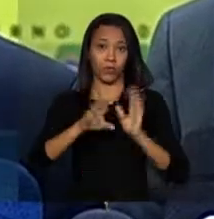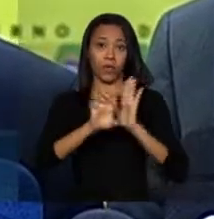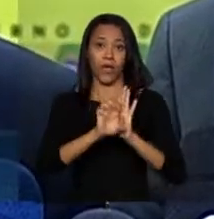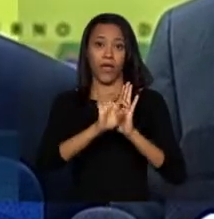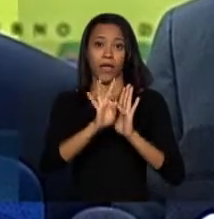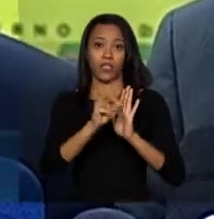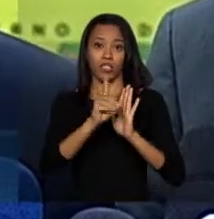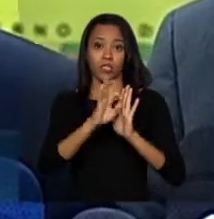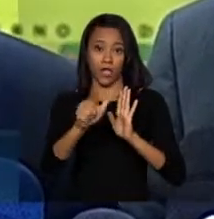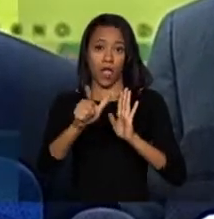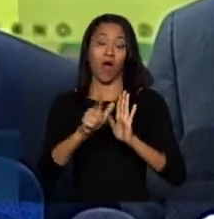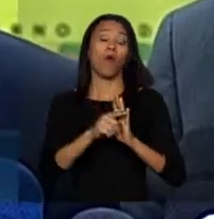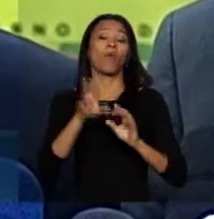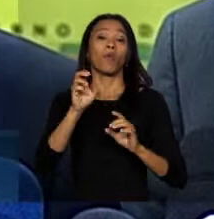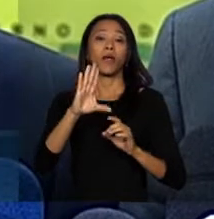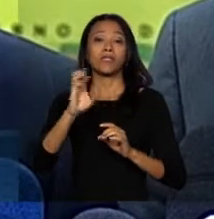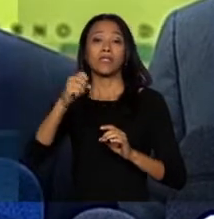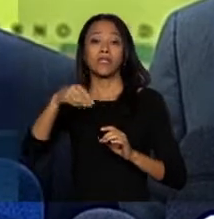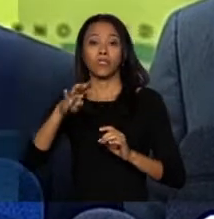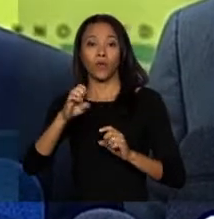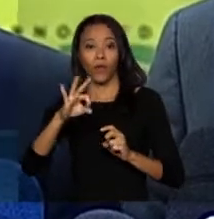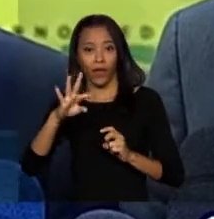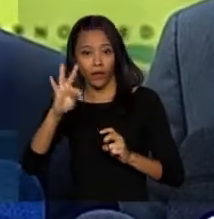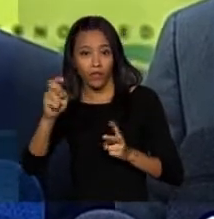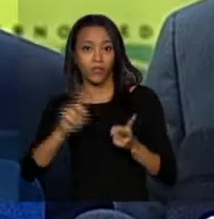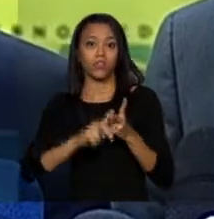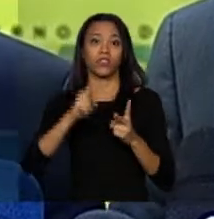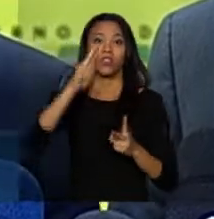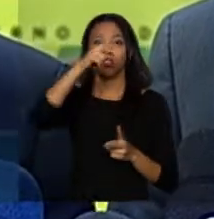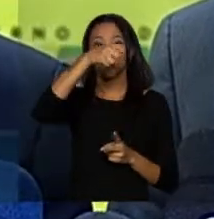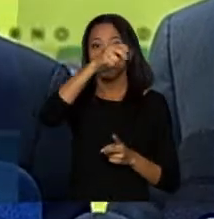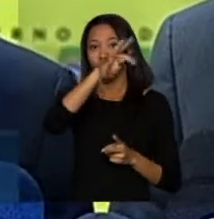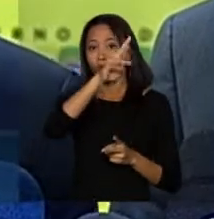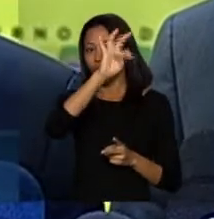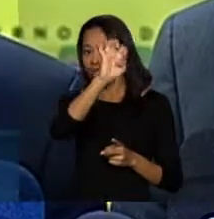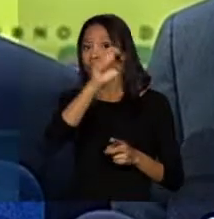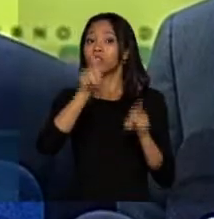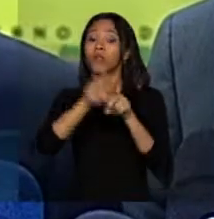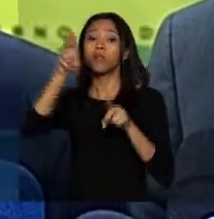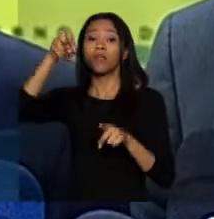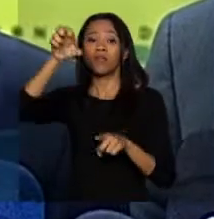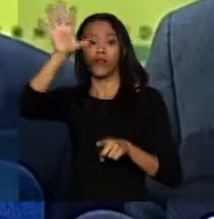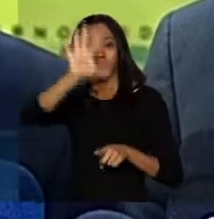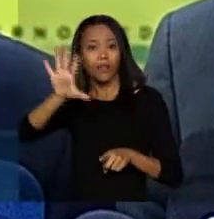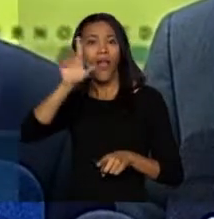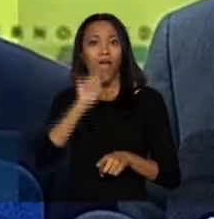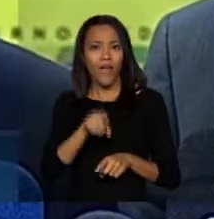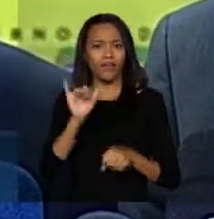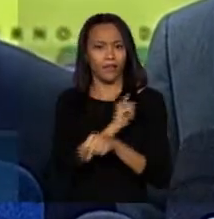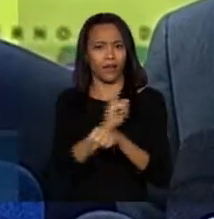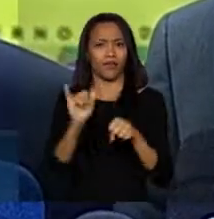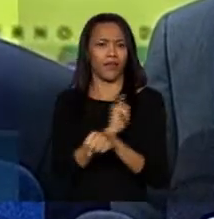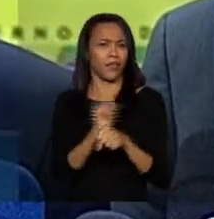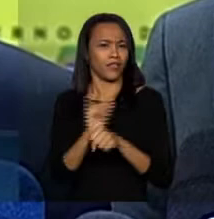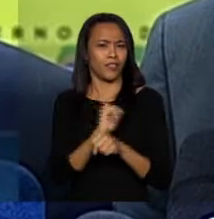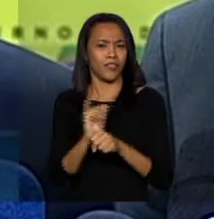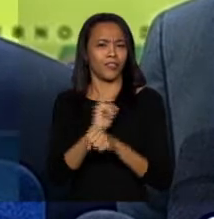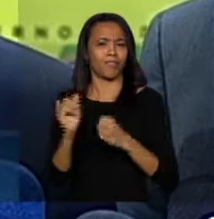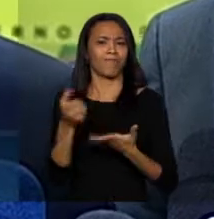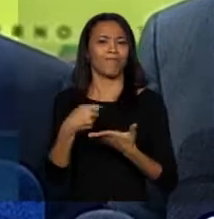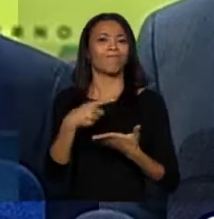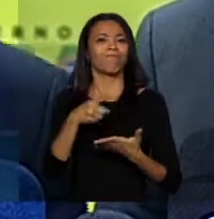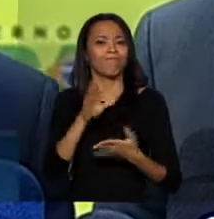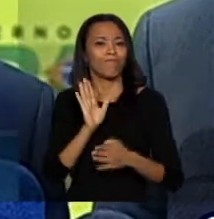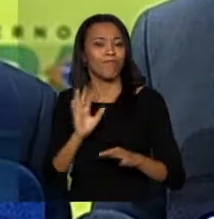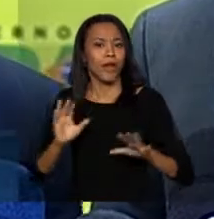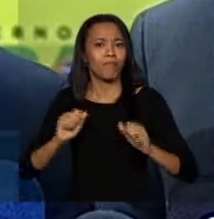região Centro-Oeste, Norte e Nordeste, ela se insere como uma das estratégias mais estruturantes do programa Mais Médicos para o Brasil.